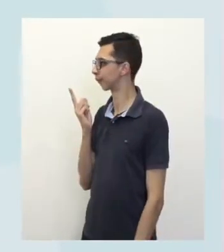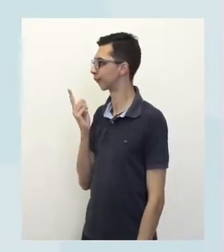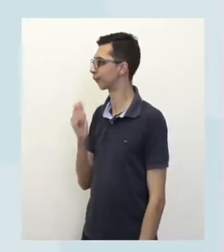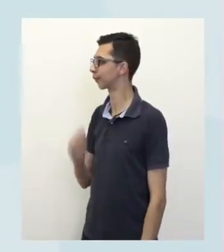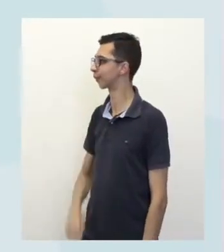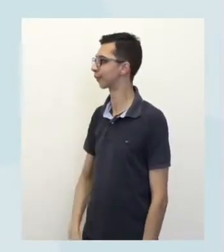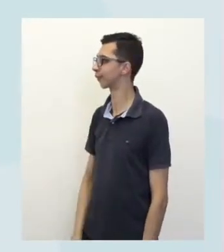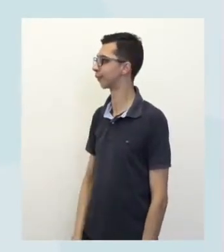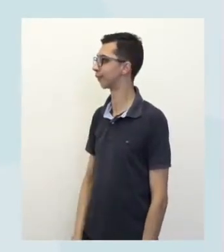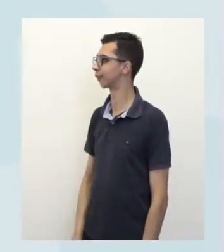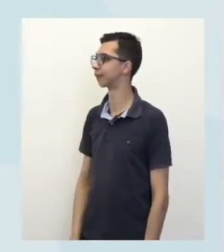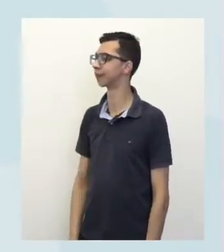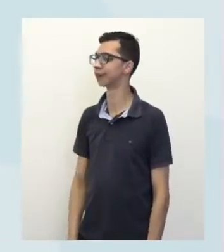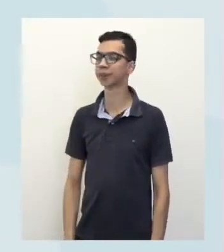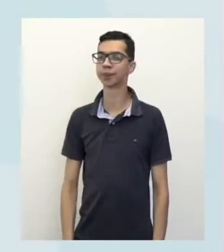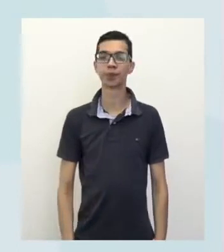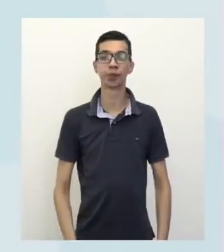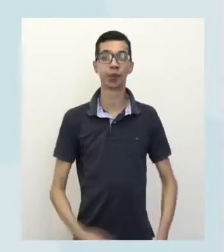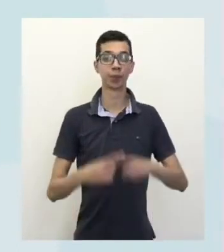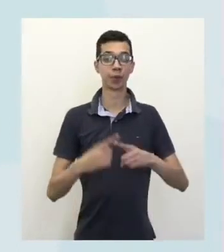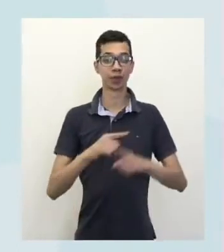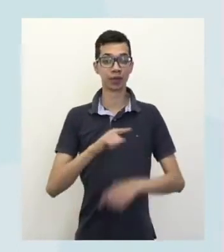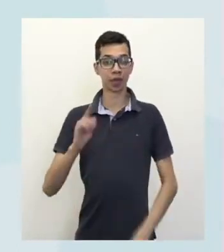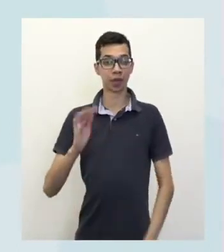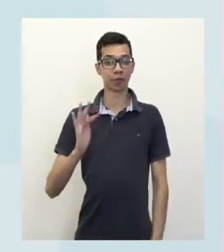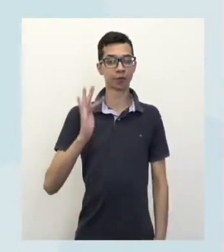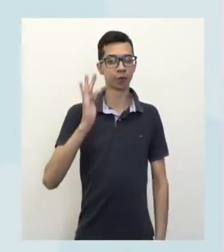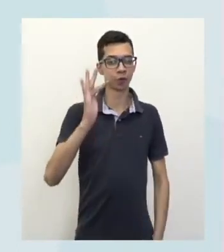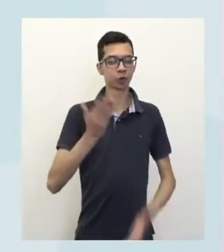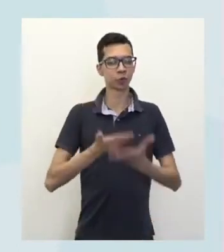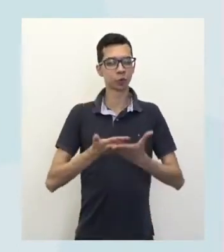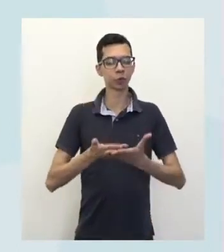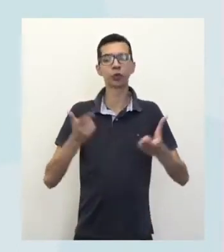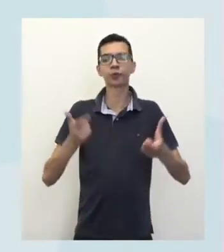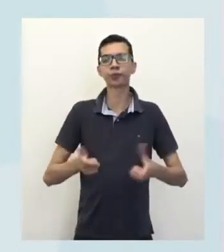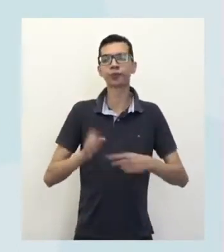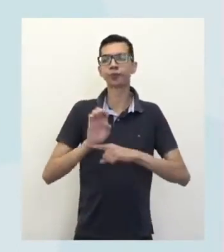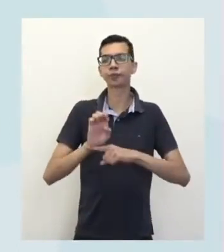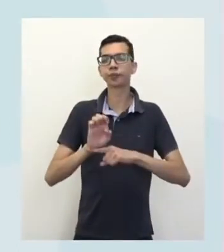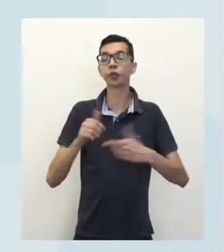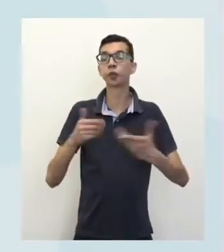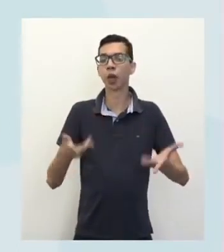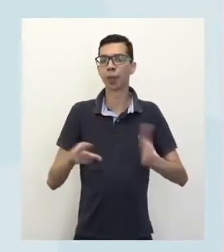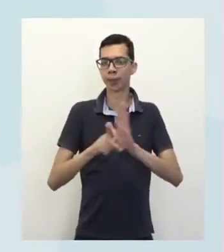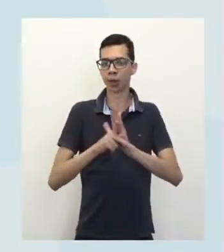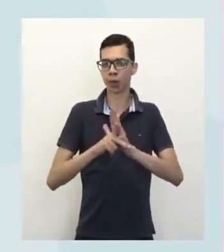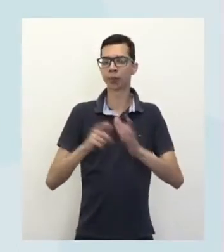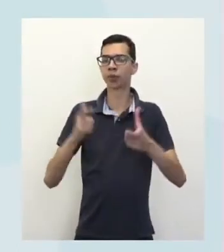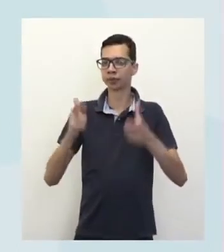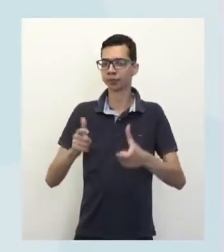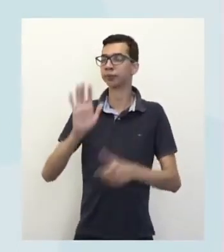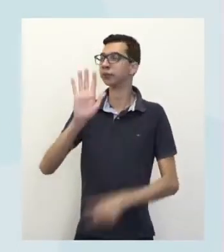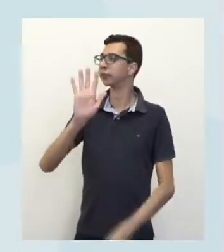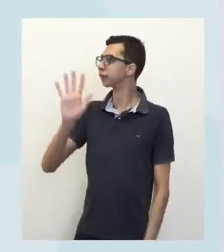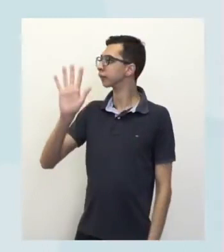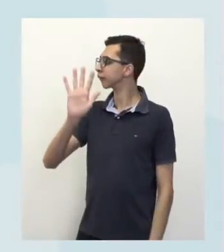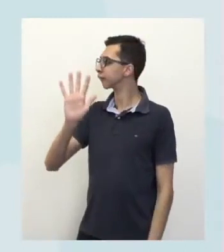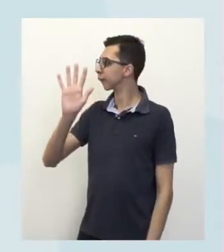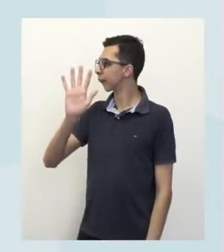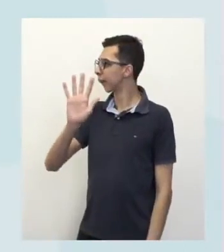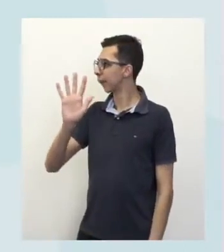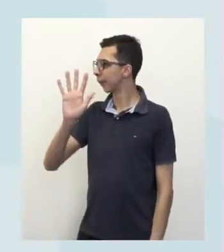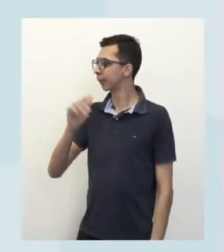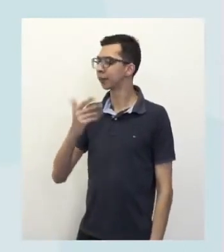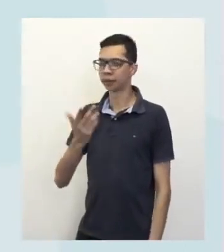recorrer nos futuros estudos a quais são os estados que pertencem a essa região. E, historicamente,